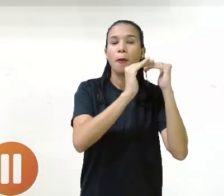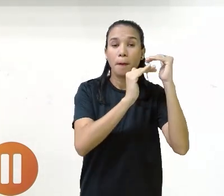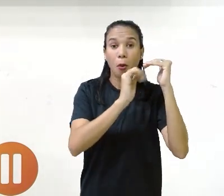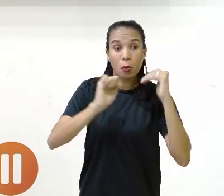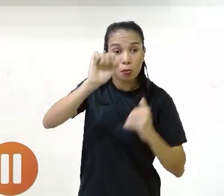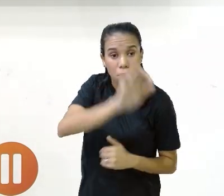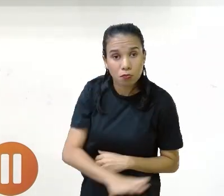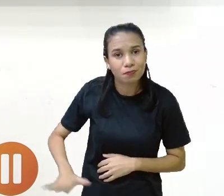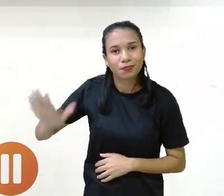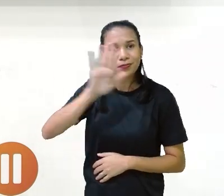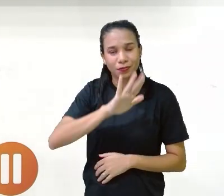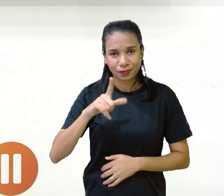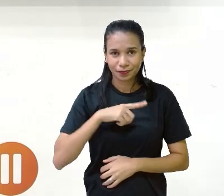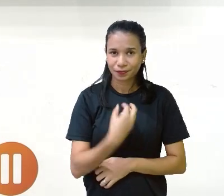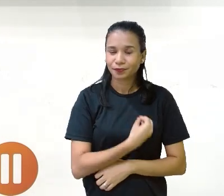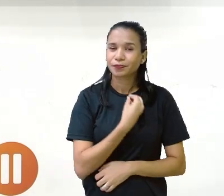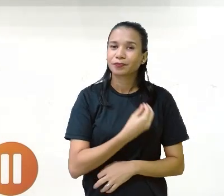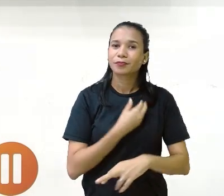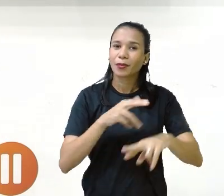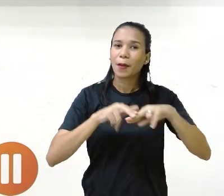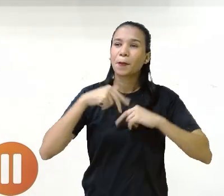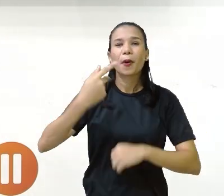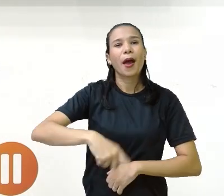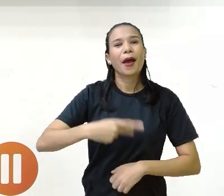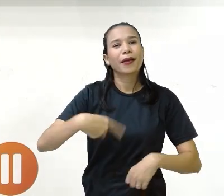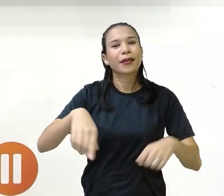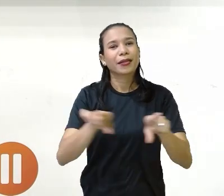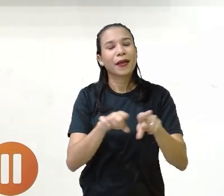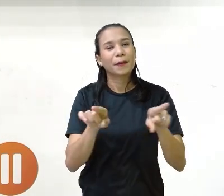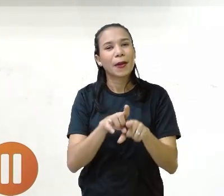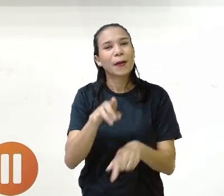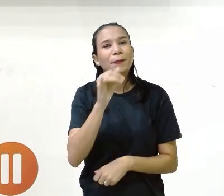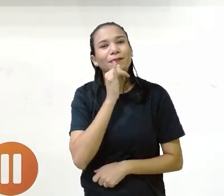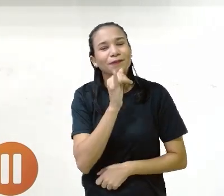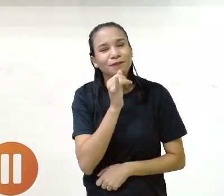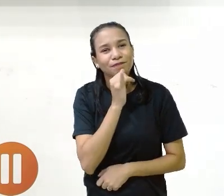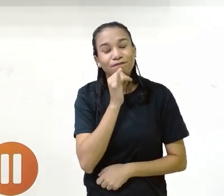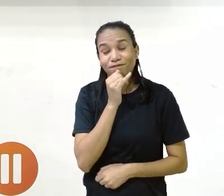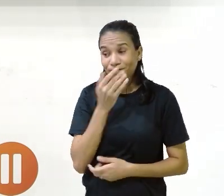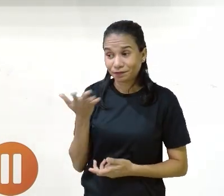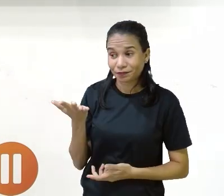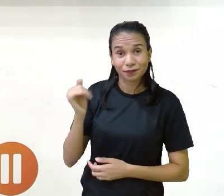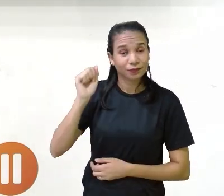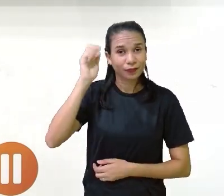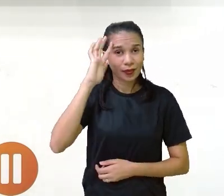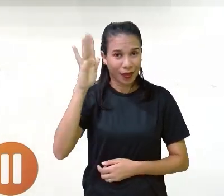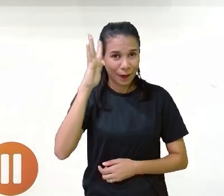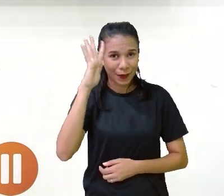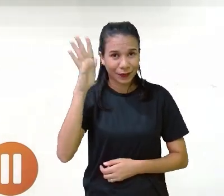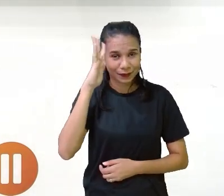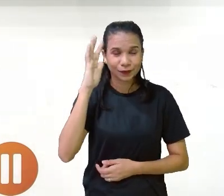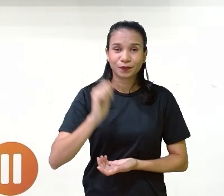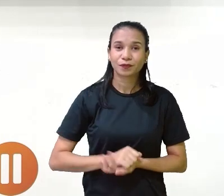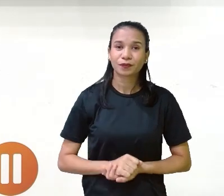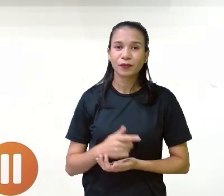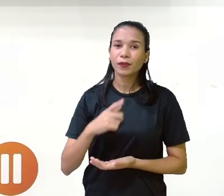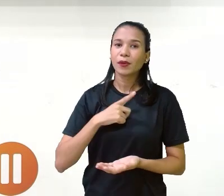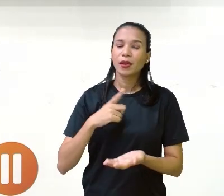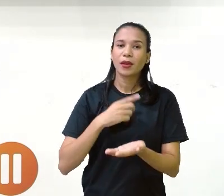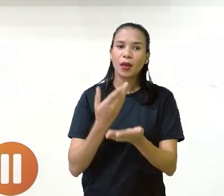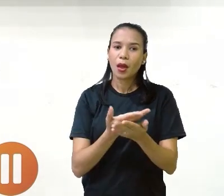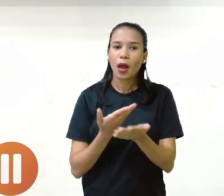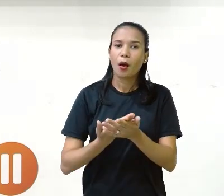não é isso? Inclusive aqui no estúdio, por exemplo, imagina, olha, uma aula